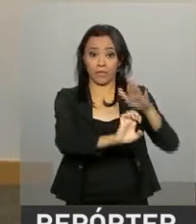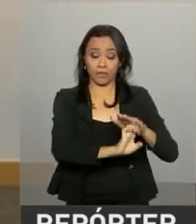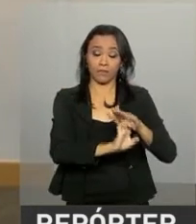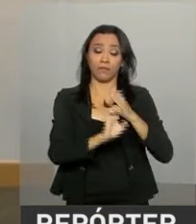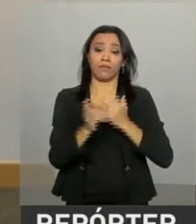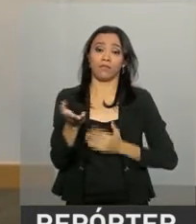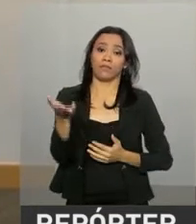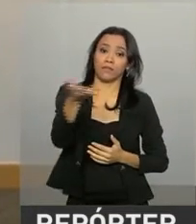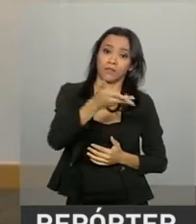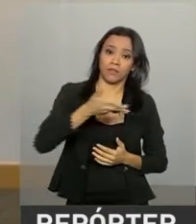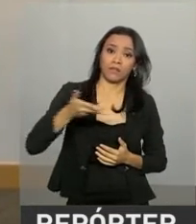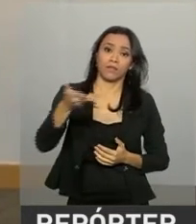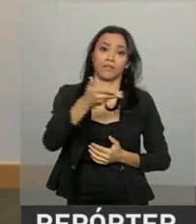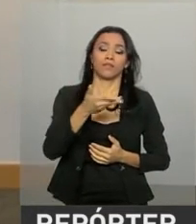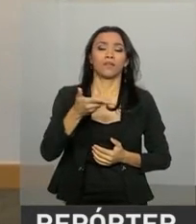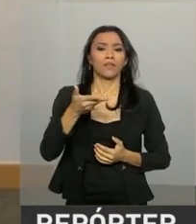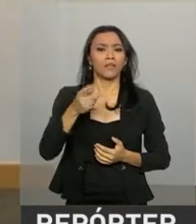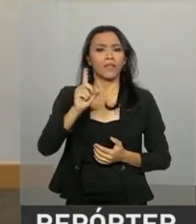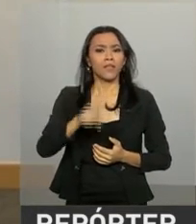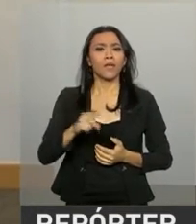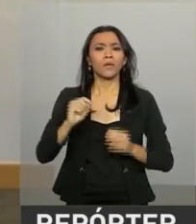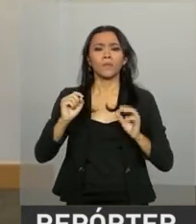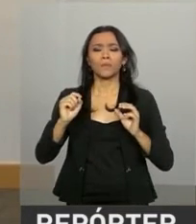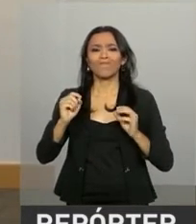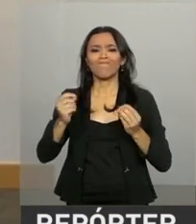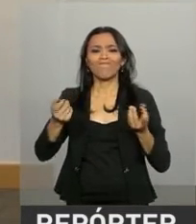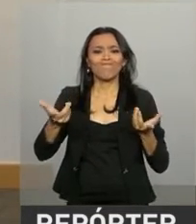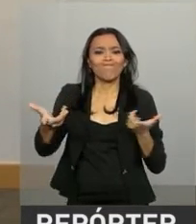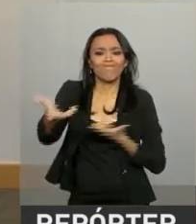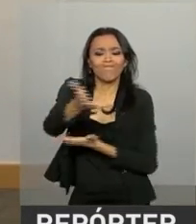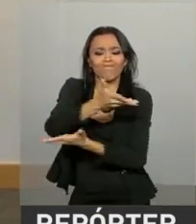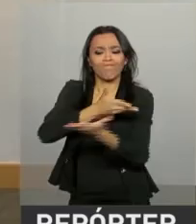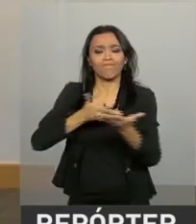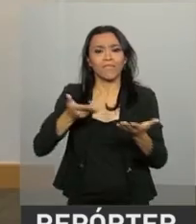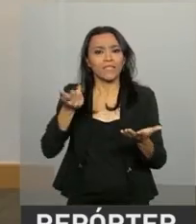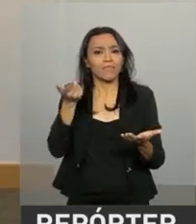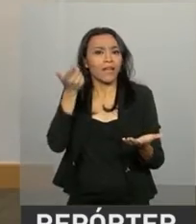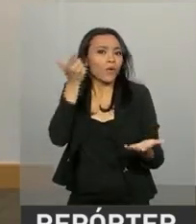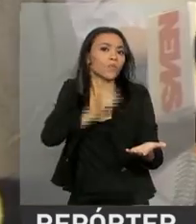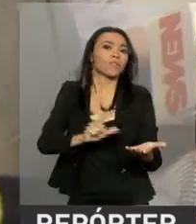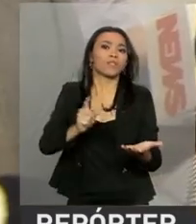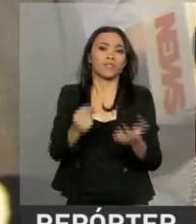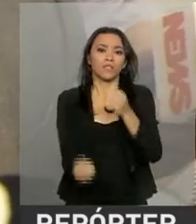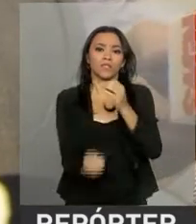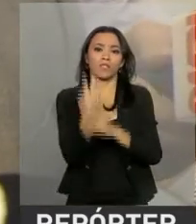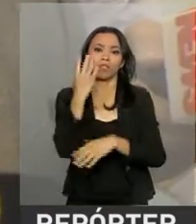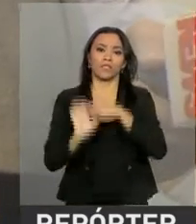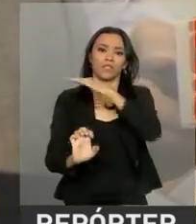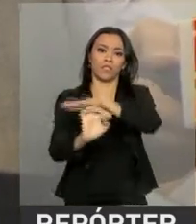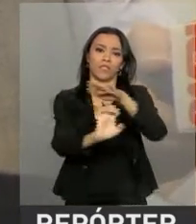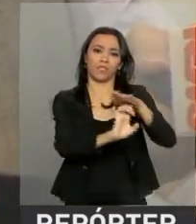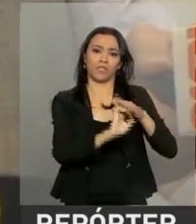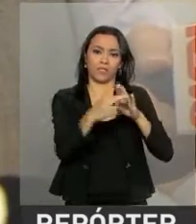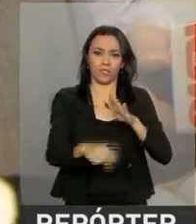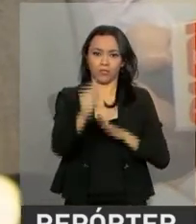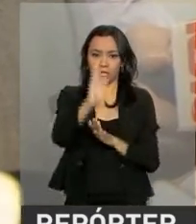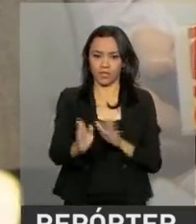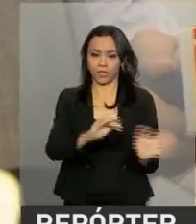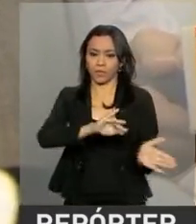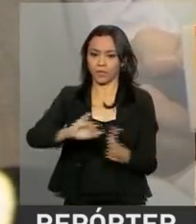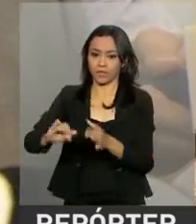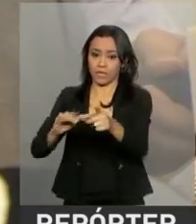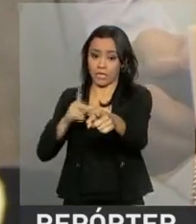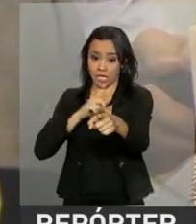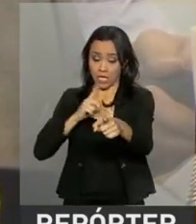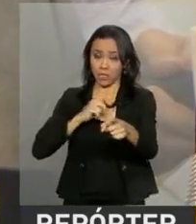materializarem num ambiente mais favorável para o investimento privado. Nós temos agora um processo organizado